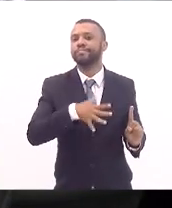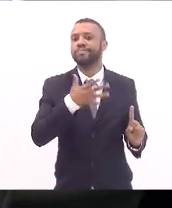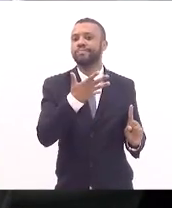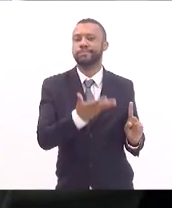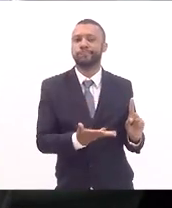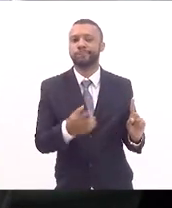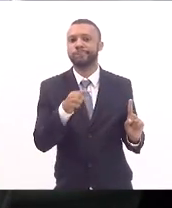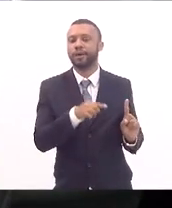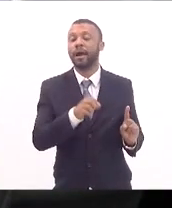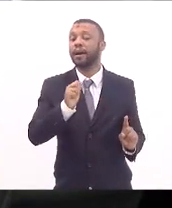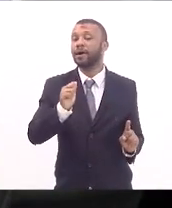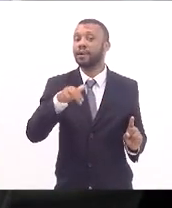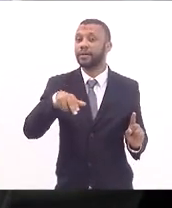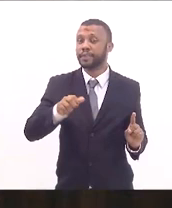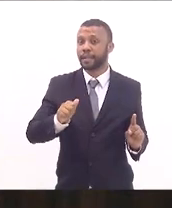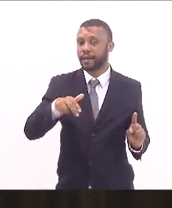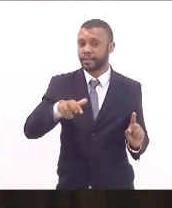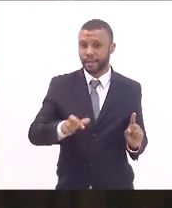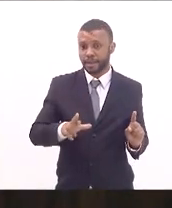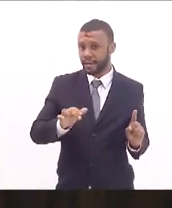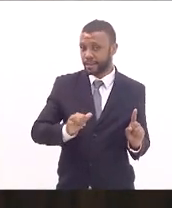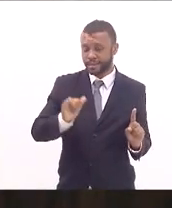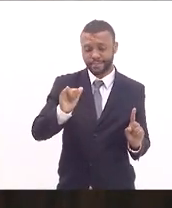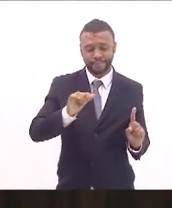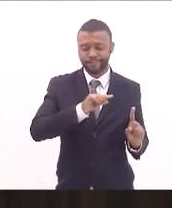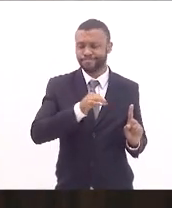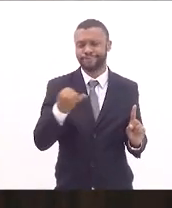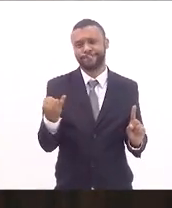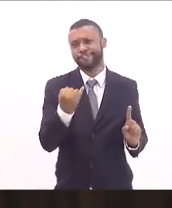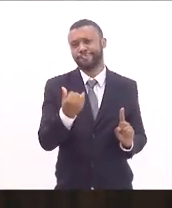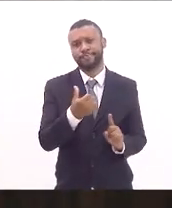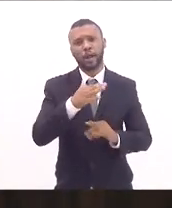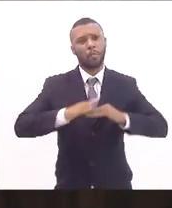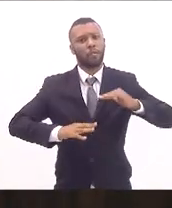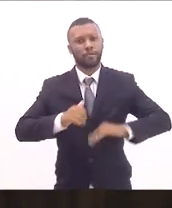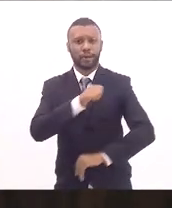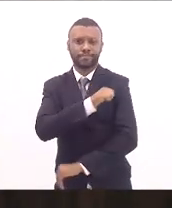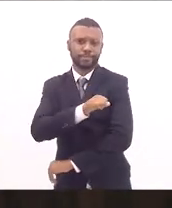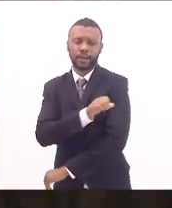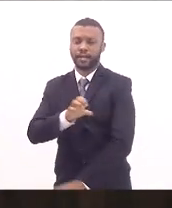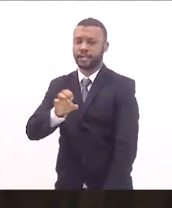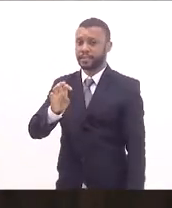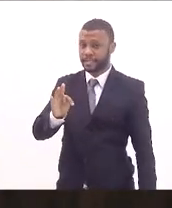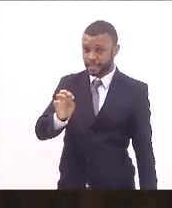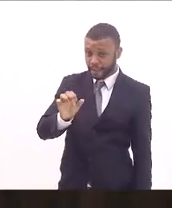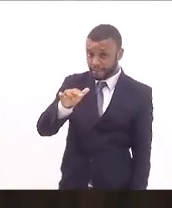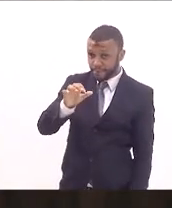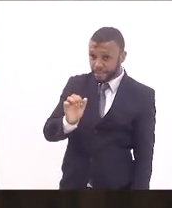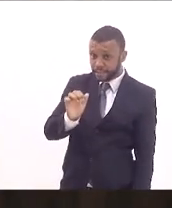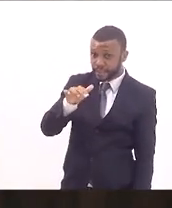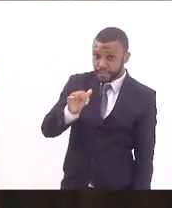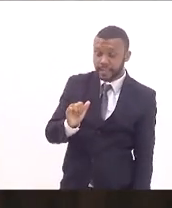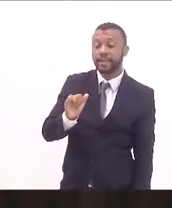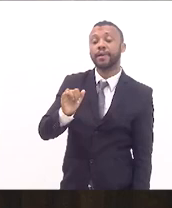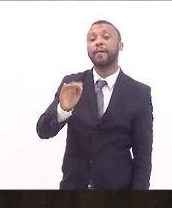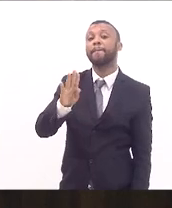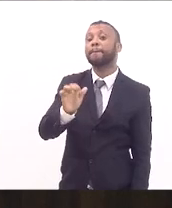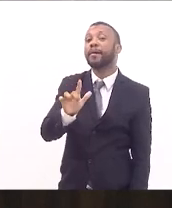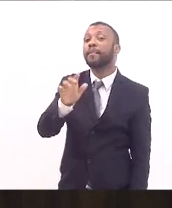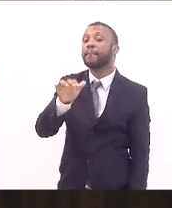e o prêmio Ana Nery as nutrissima enfermeira Stephanie Balbino Lima Lourenço